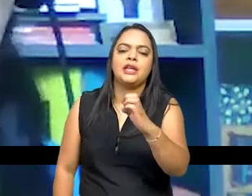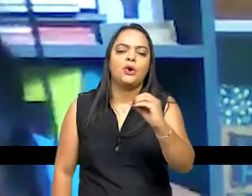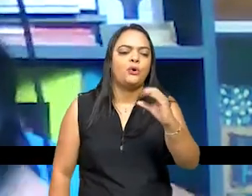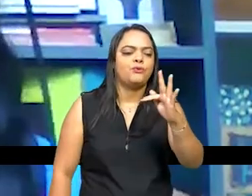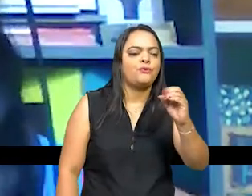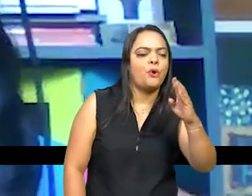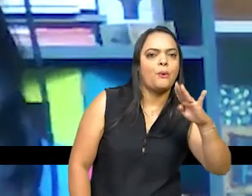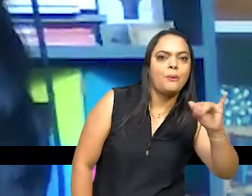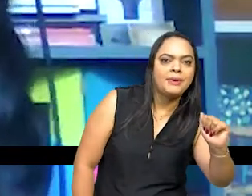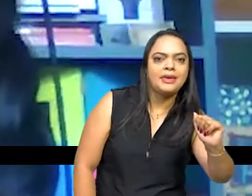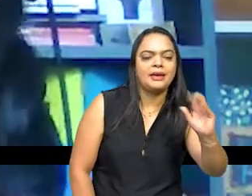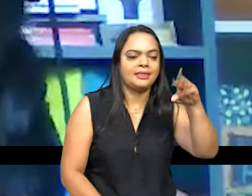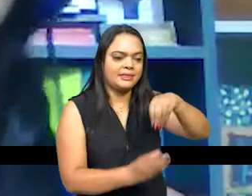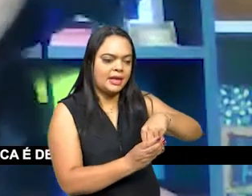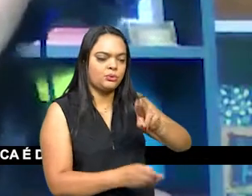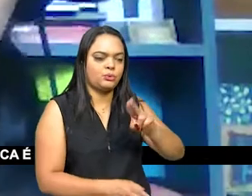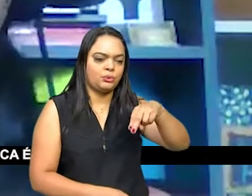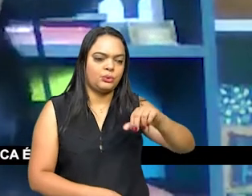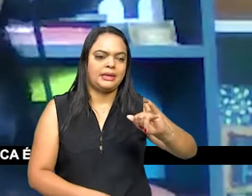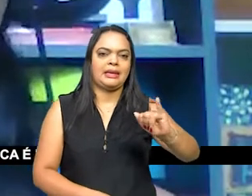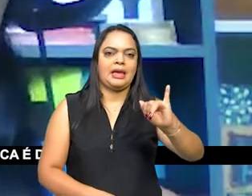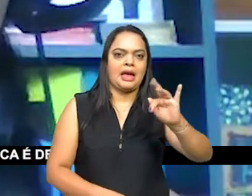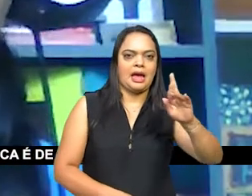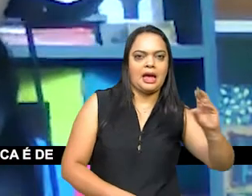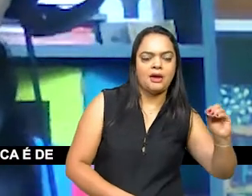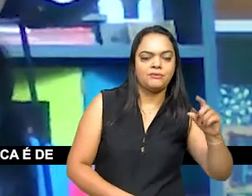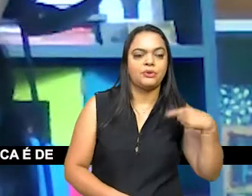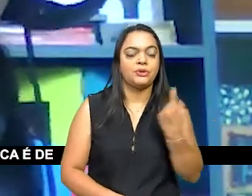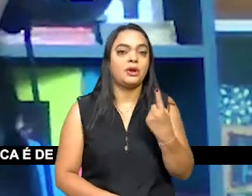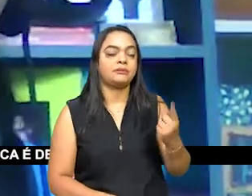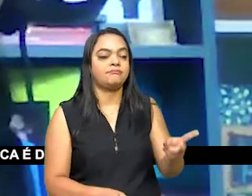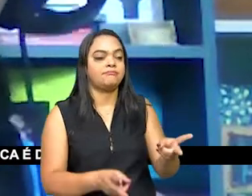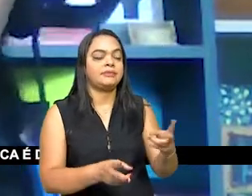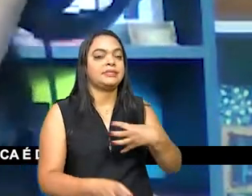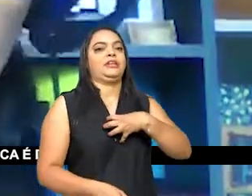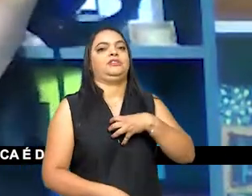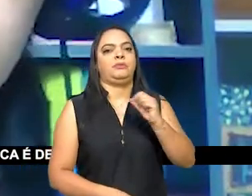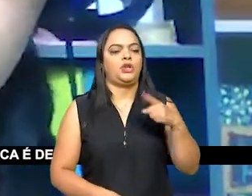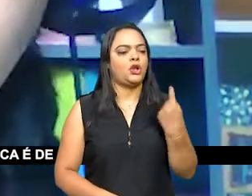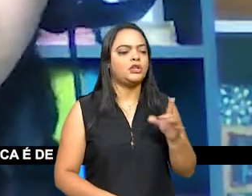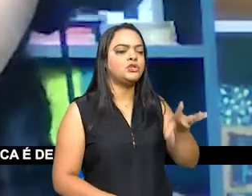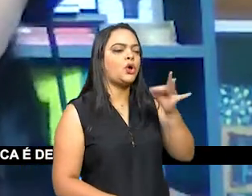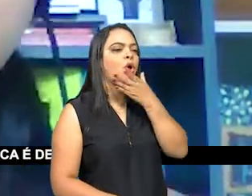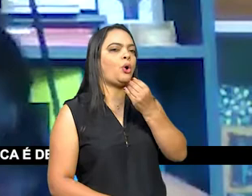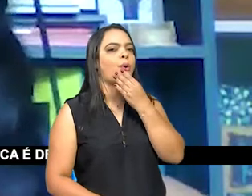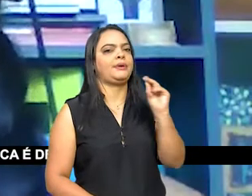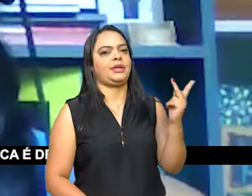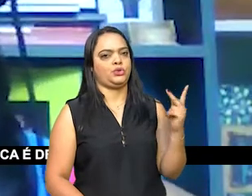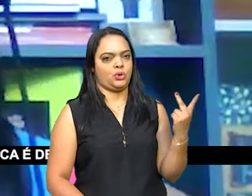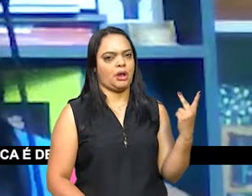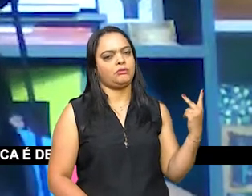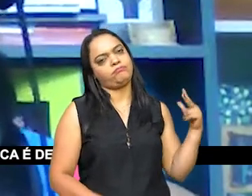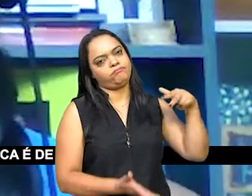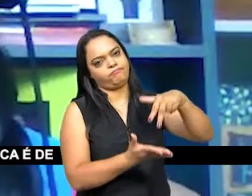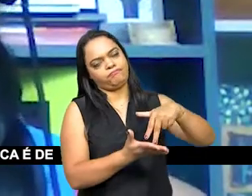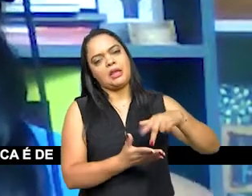deu conta na hora de arrancada de um detalhe, a gente não podia, nós escolhemos um historiador, né, que teve a sua